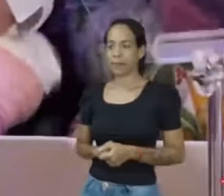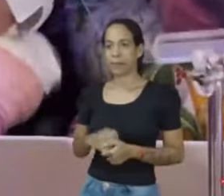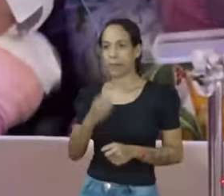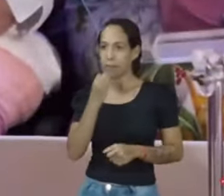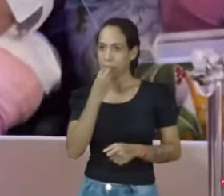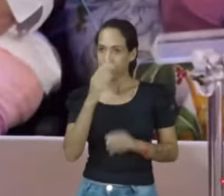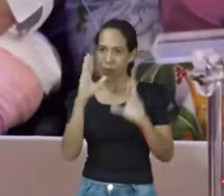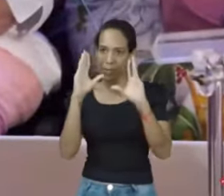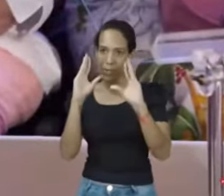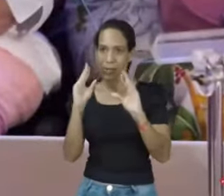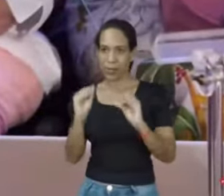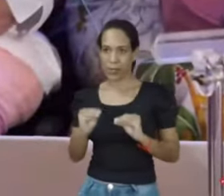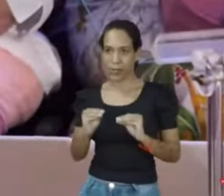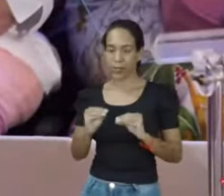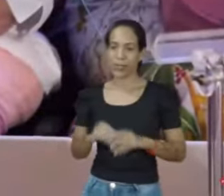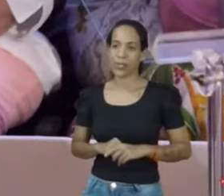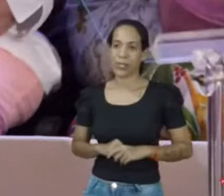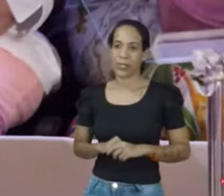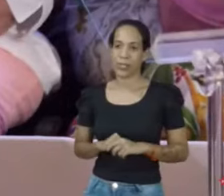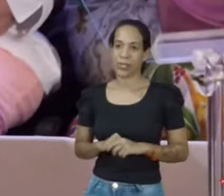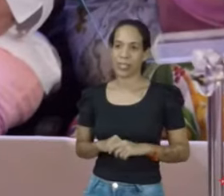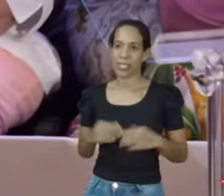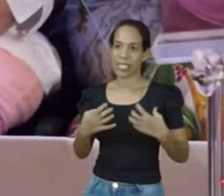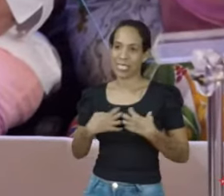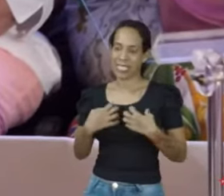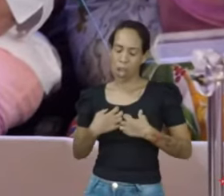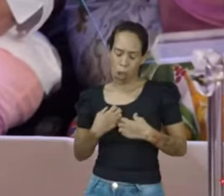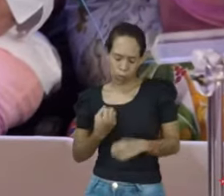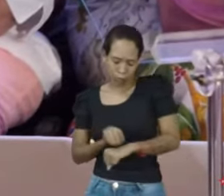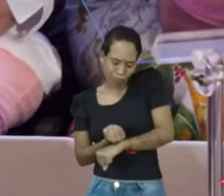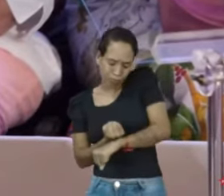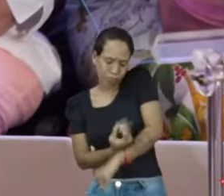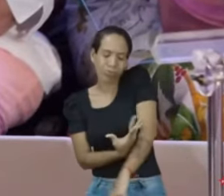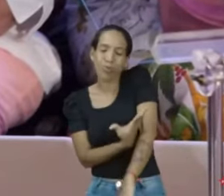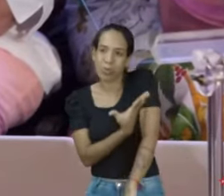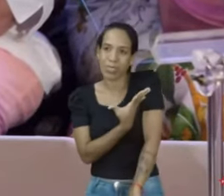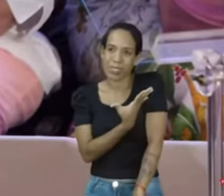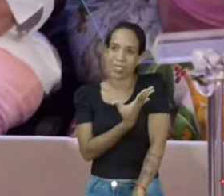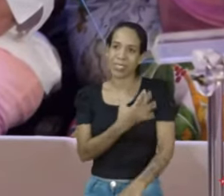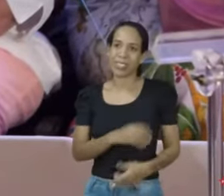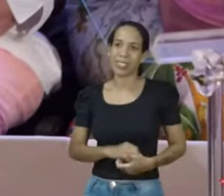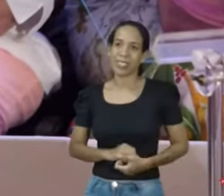Boa noite. Eu estou muito emocionada, gente.